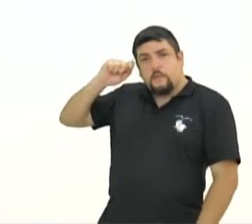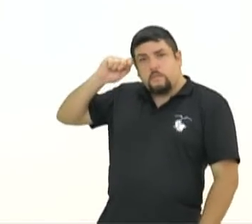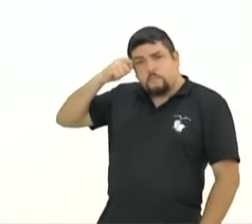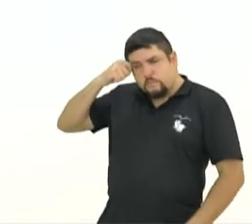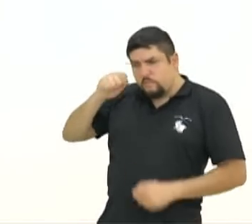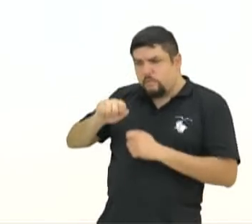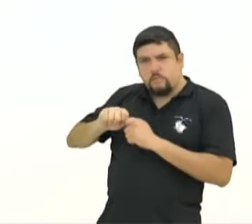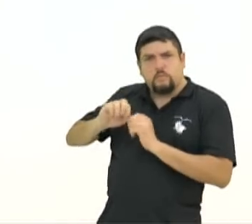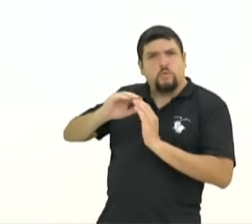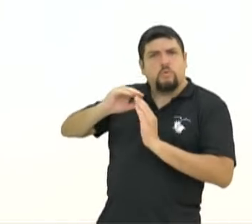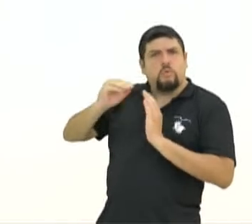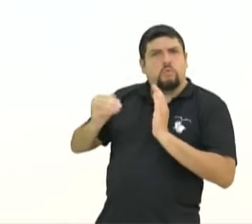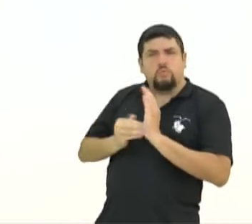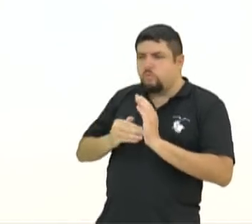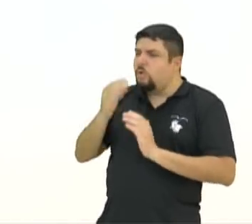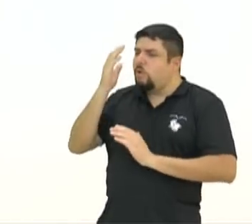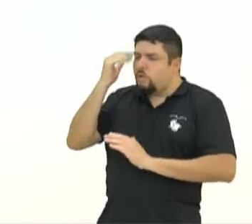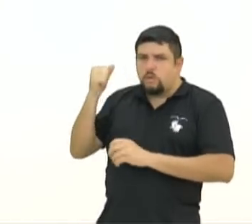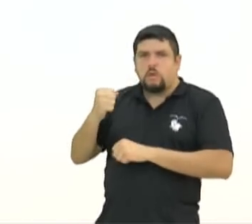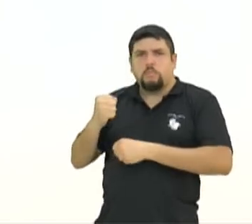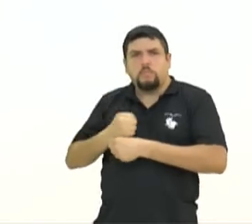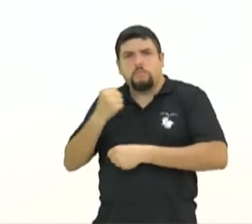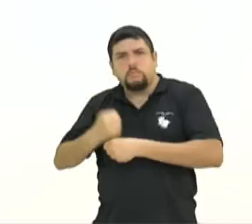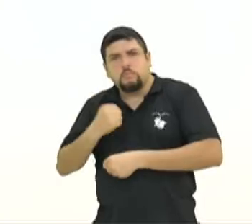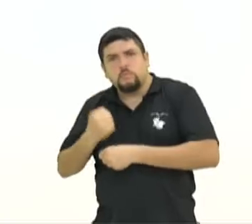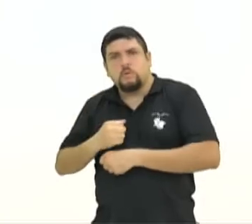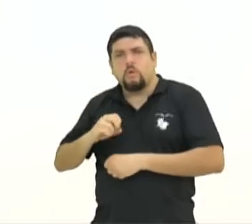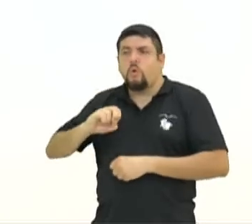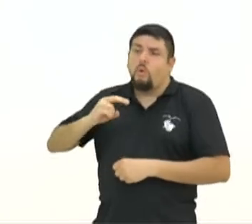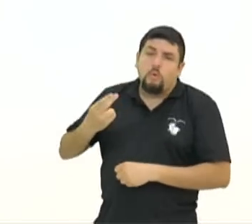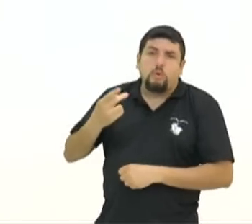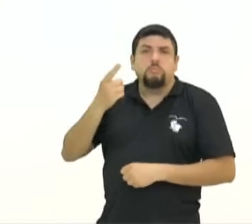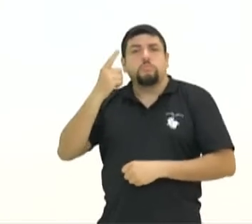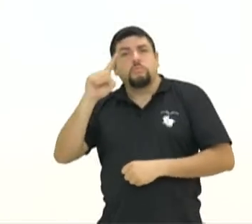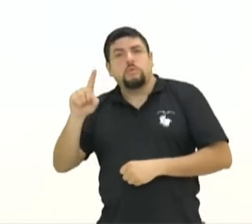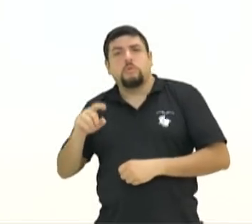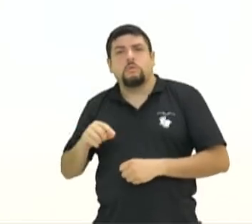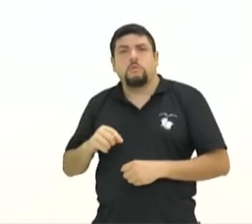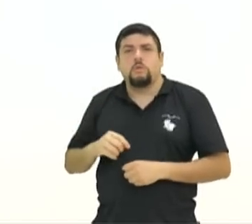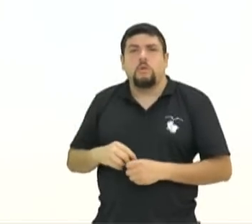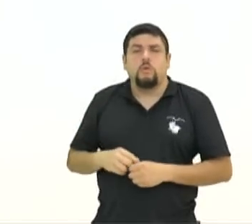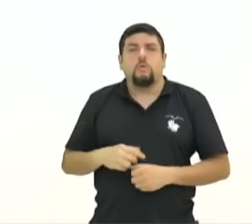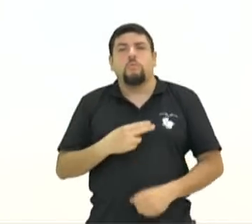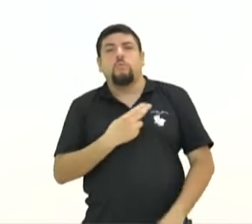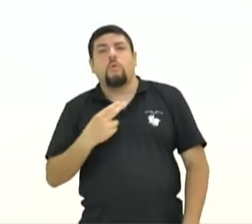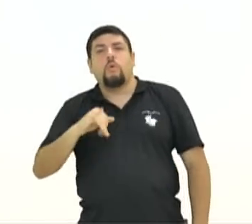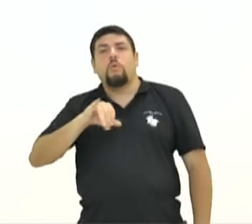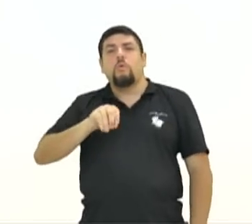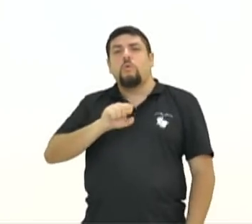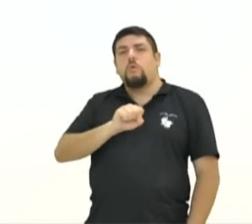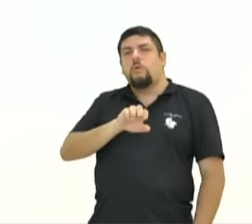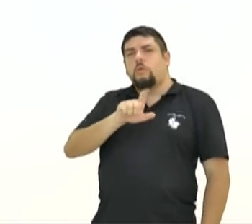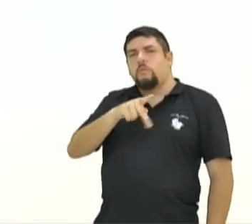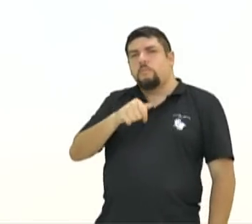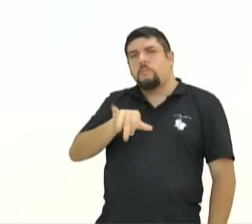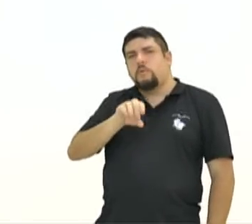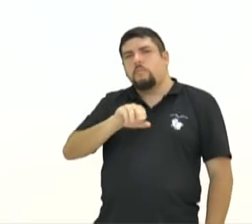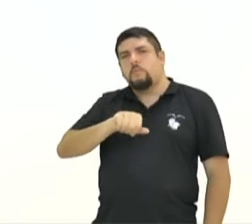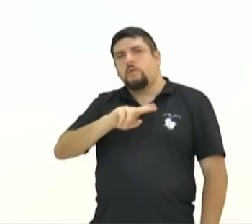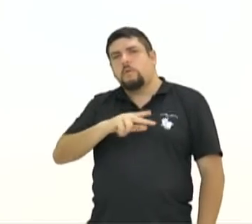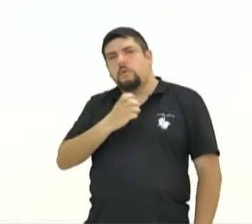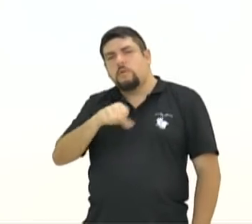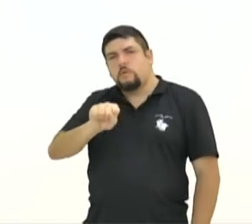de pedreiro, por mês ou por dia, para tratar com José Pinto Magalhães Cardoso, e daí ele traz o